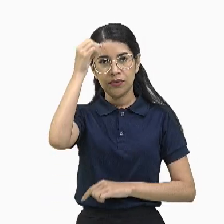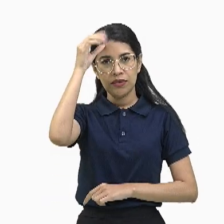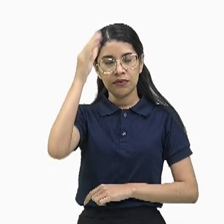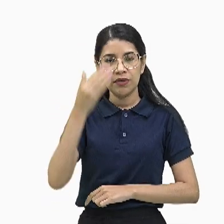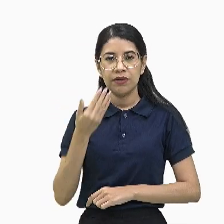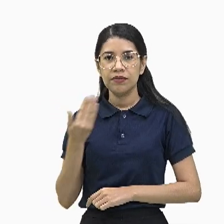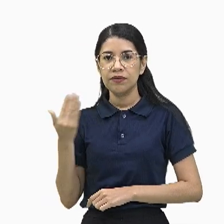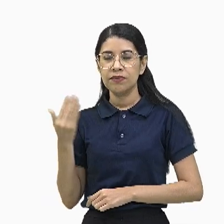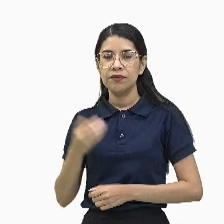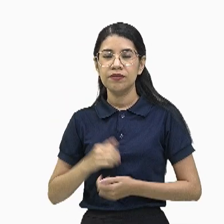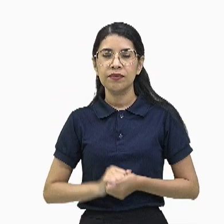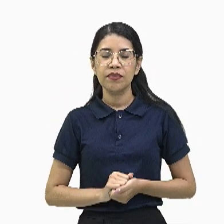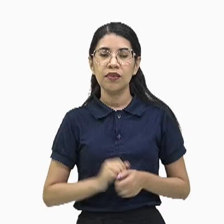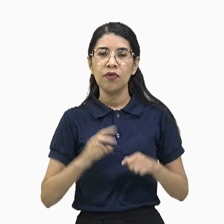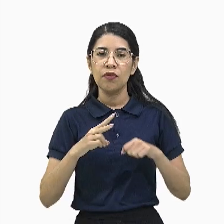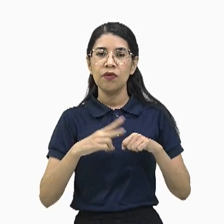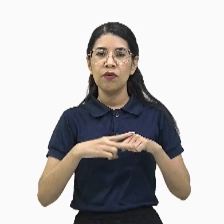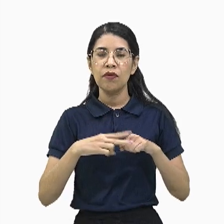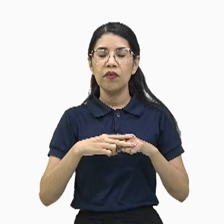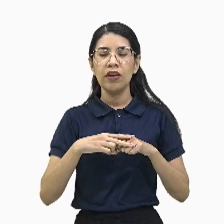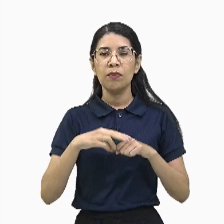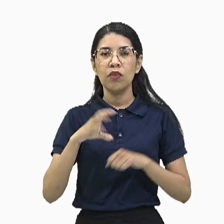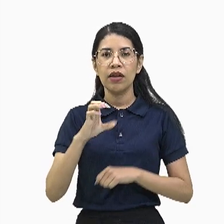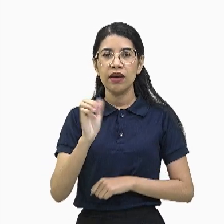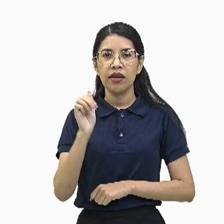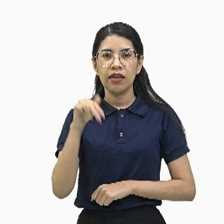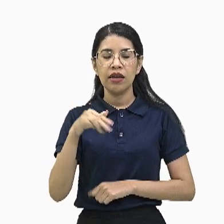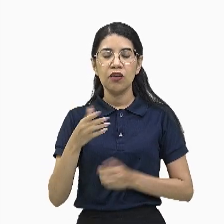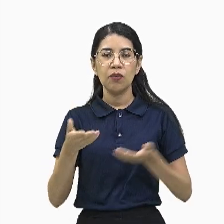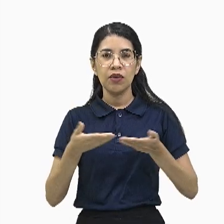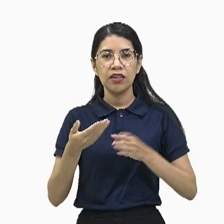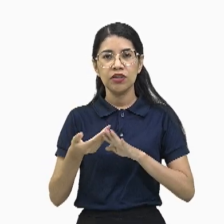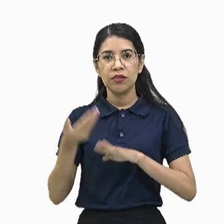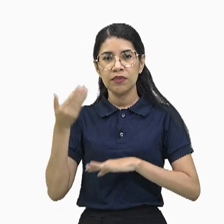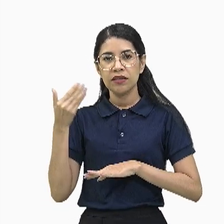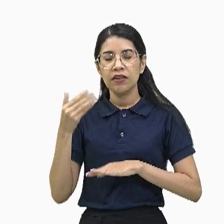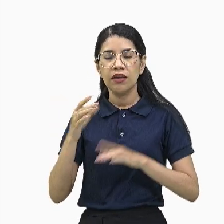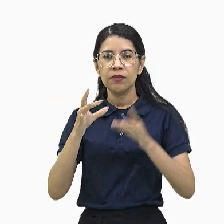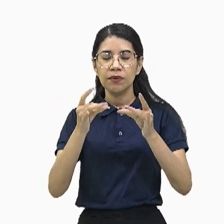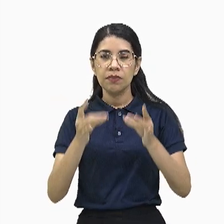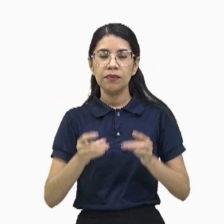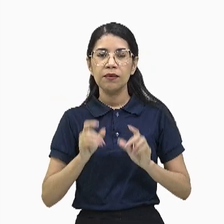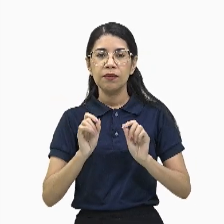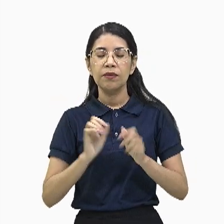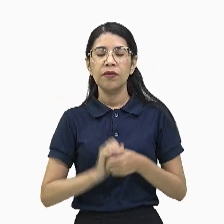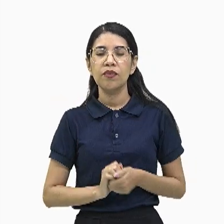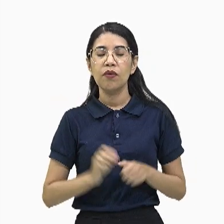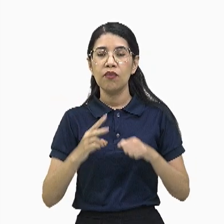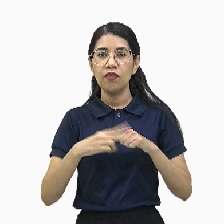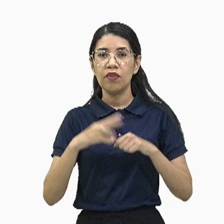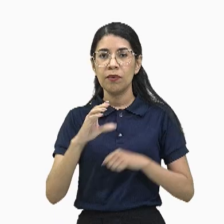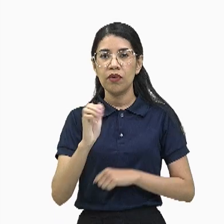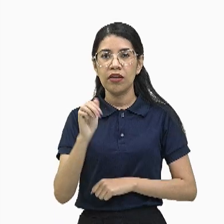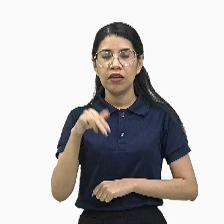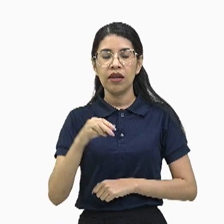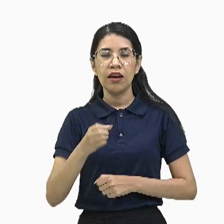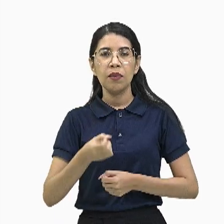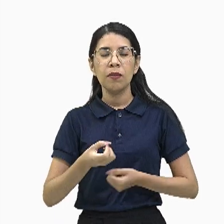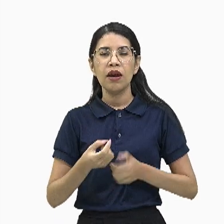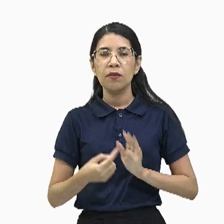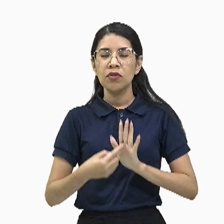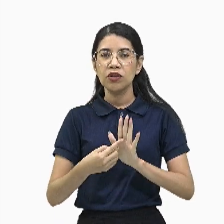conhecimento. Verbo modal can, presente e passado, detalhamento. Verbo can, expressando ideia